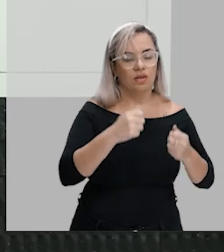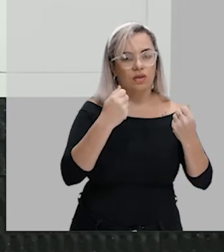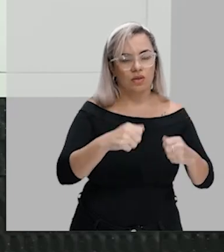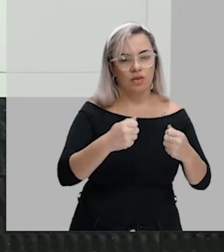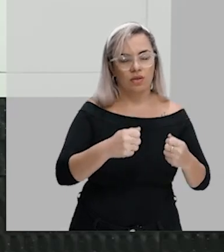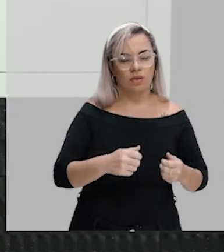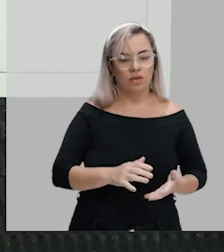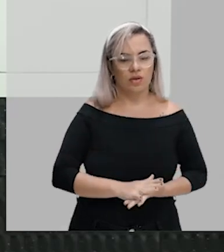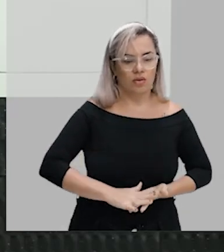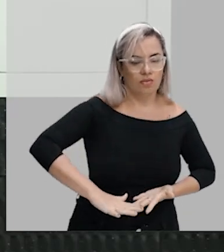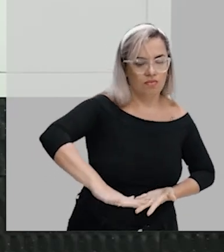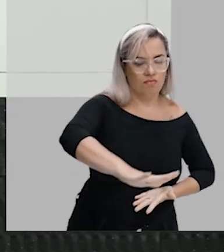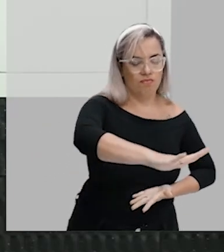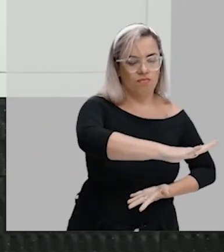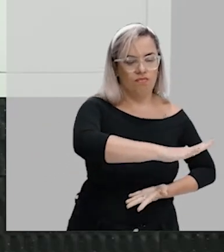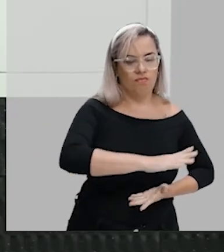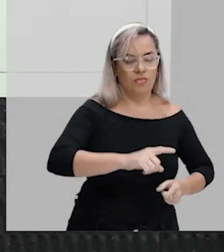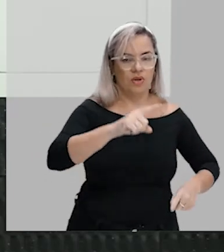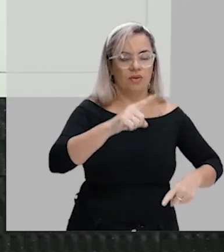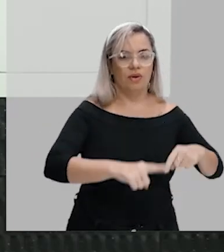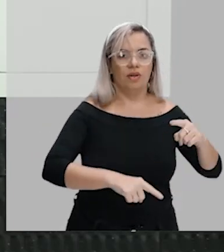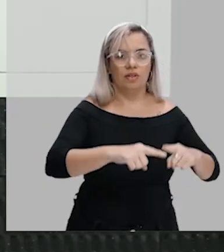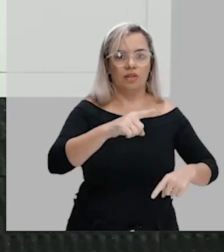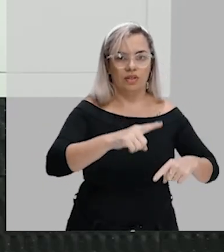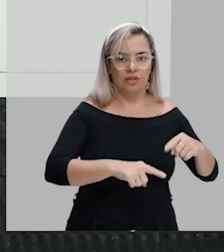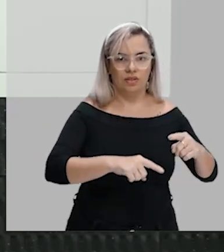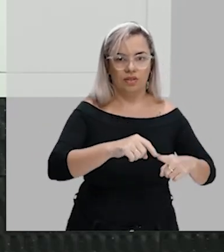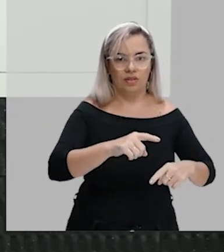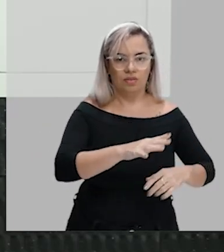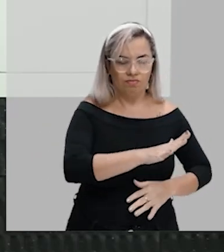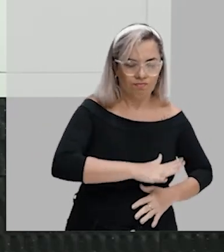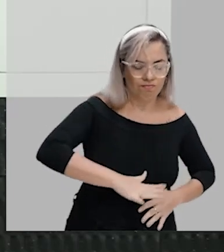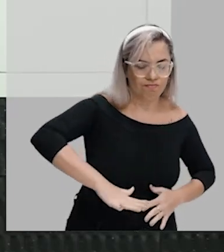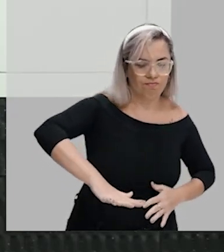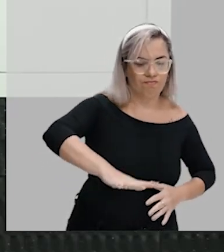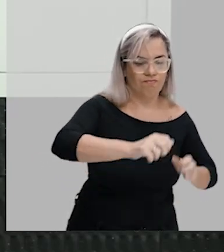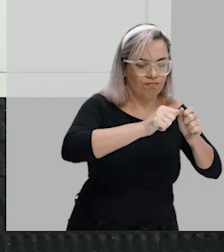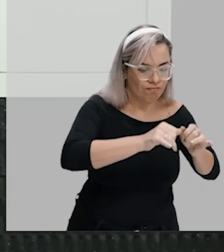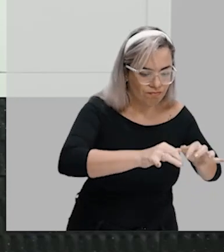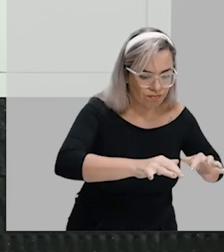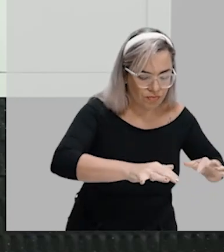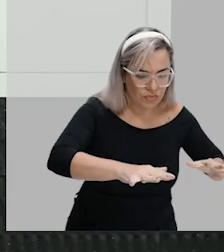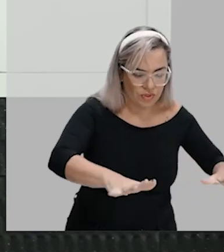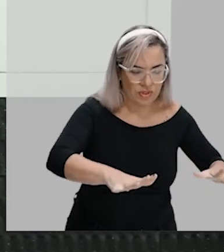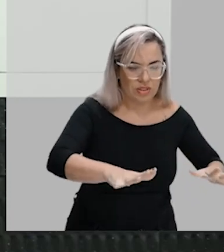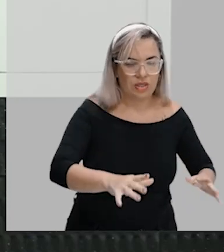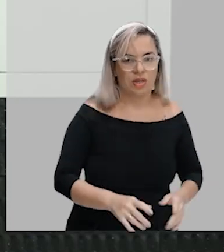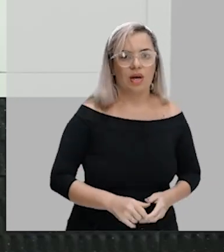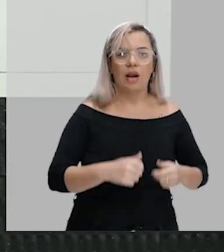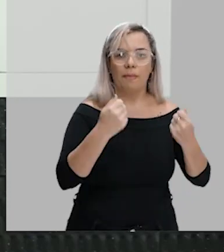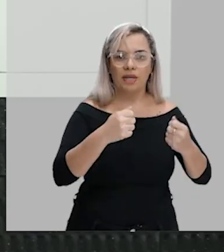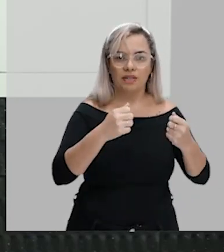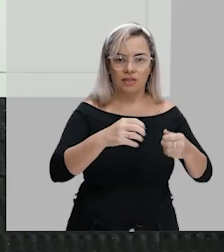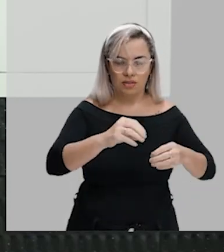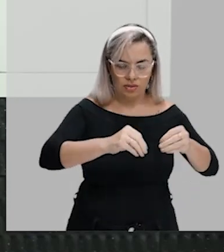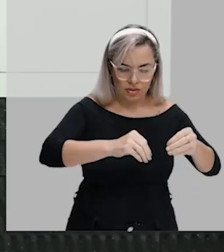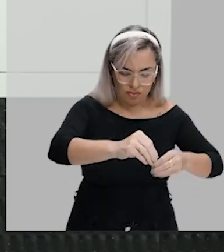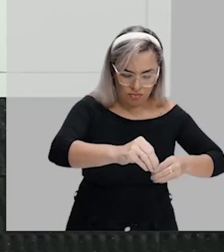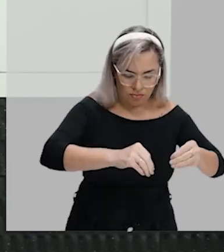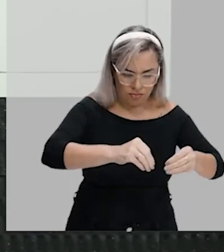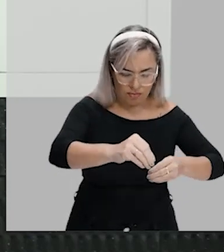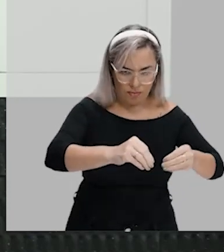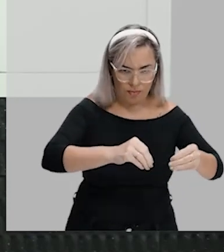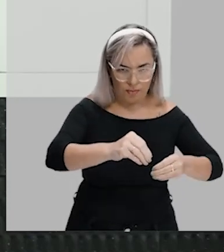de um meio material para se propagar. Ou seja, ela precisa de partículas, certo? Então, uma